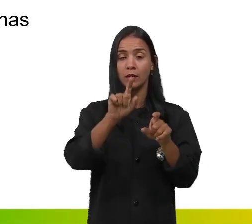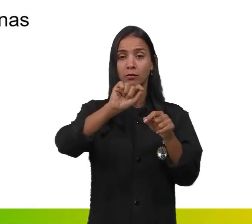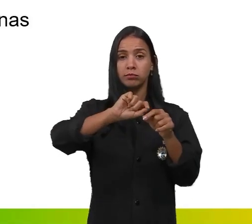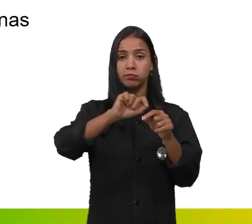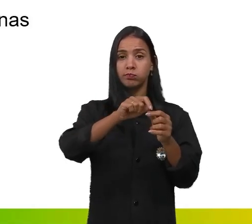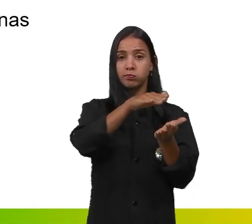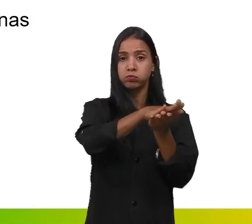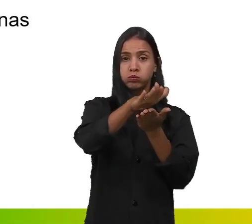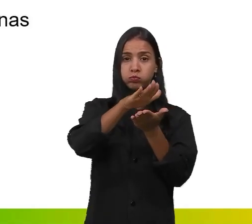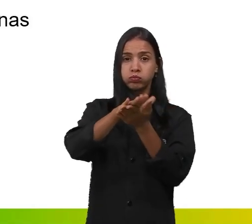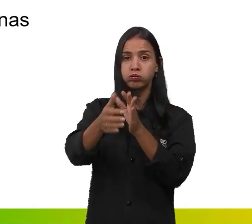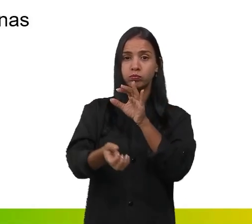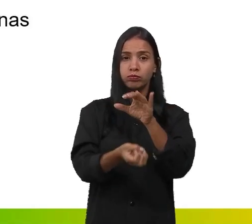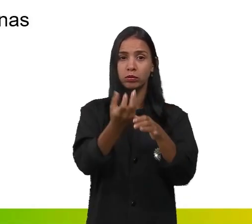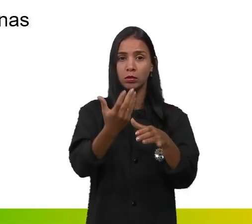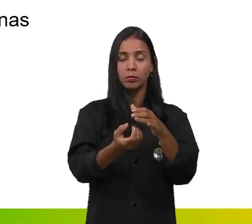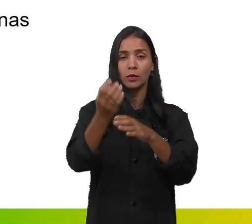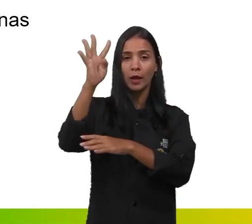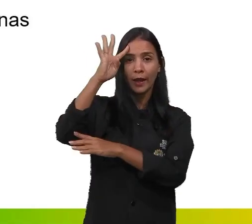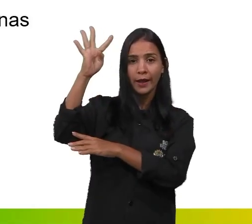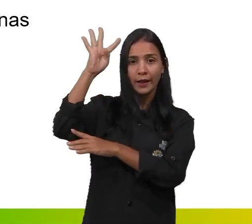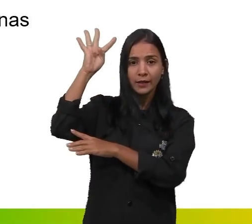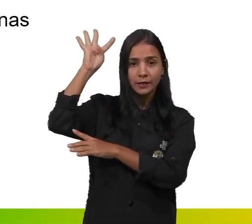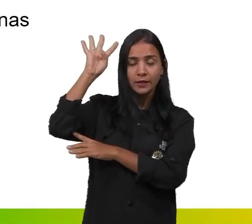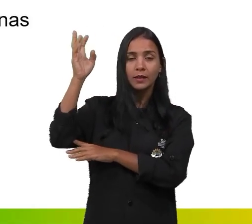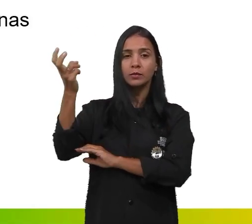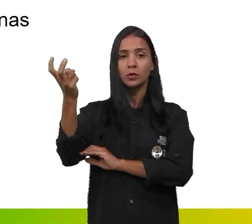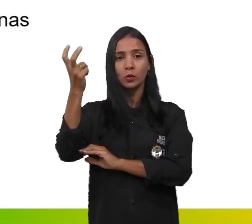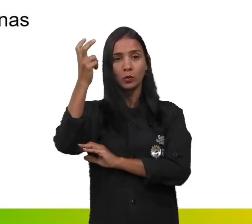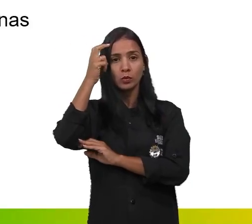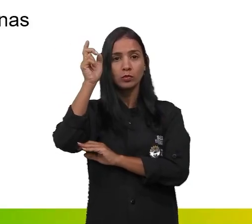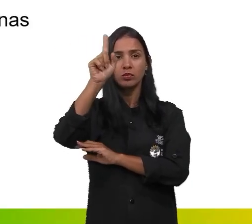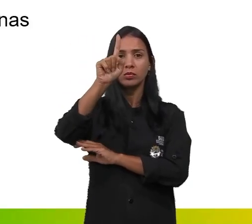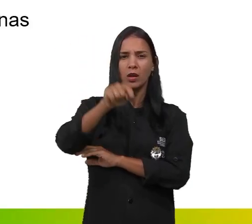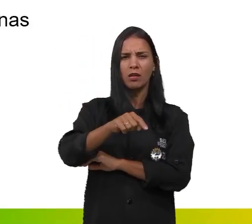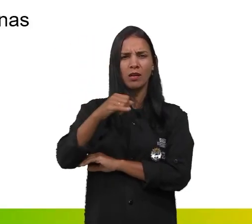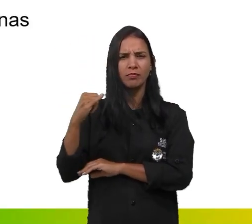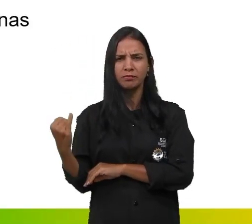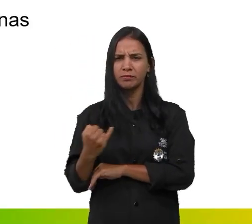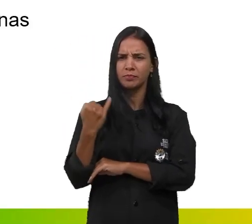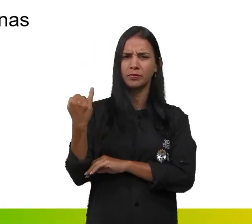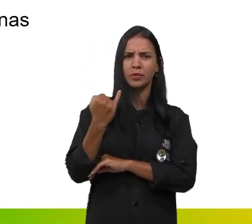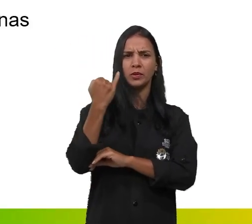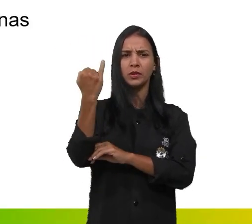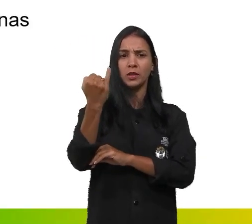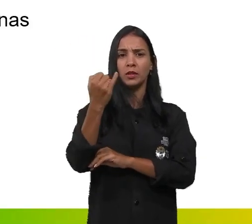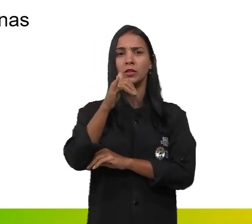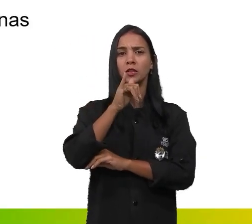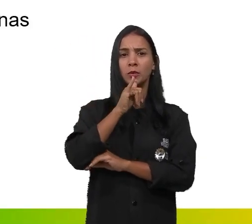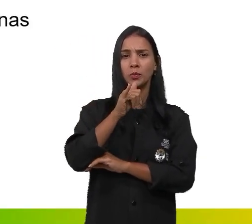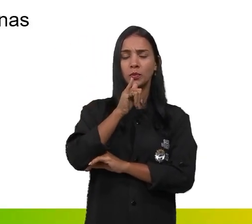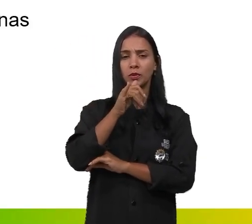de intelectuais indígenas e afrodescendentes é crucial, como na obra